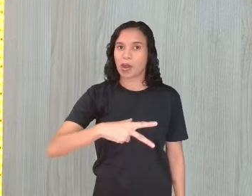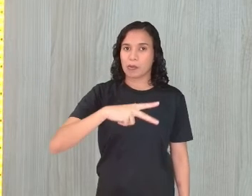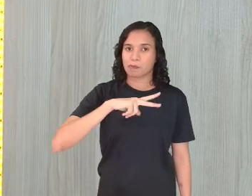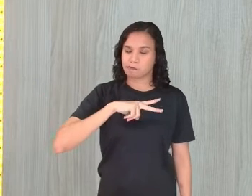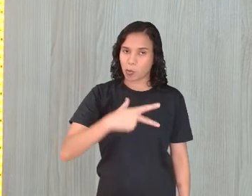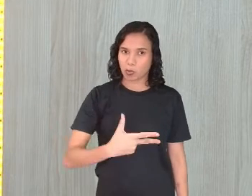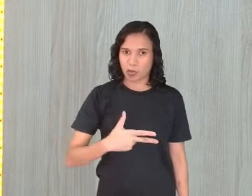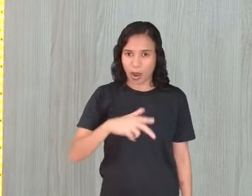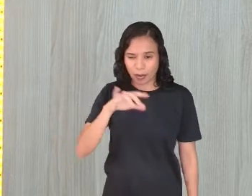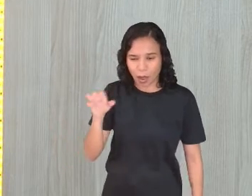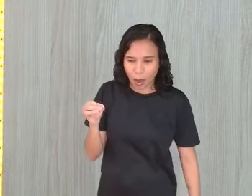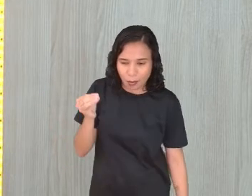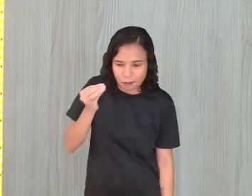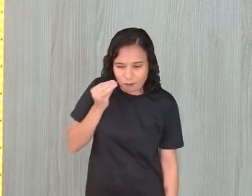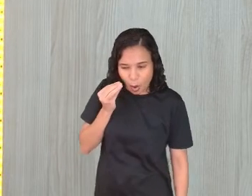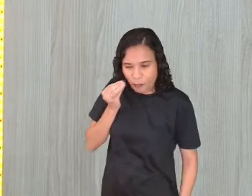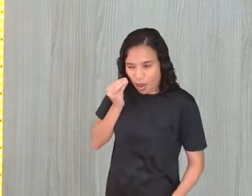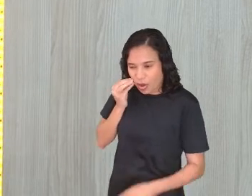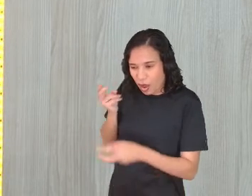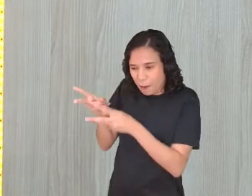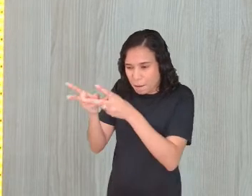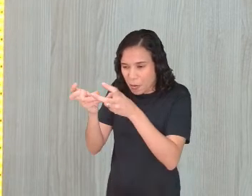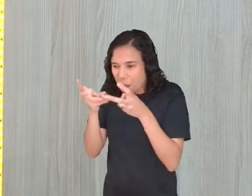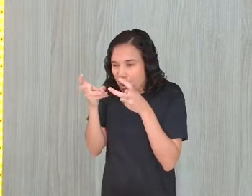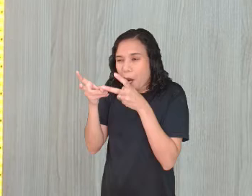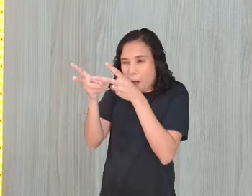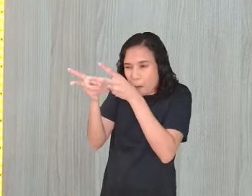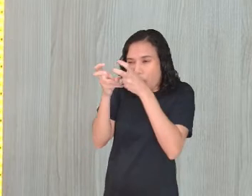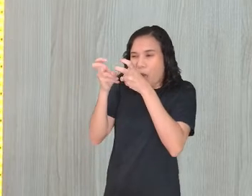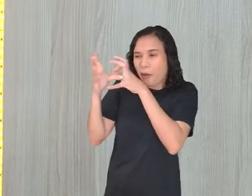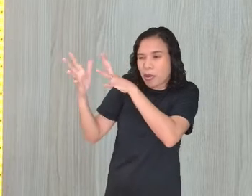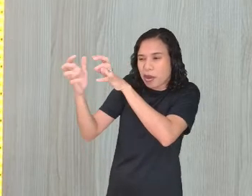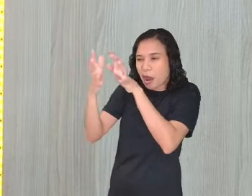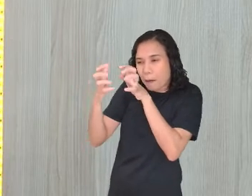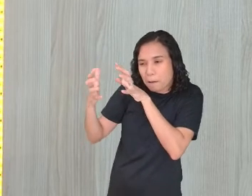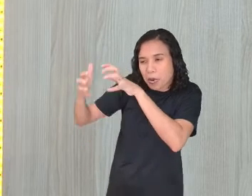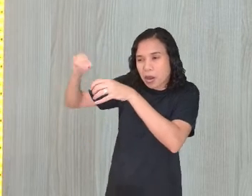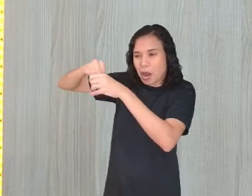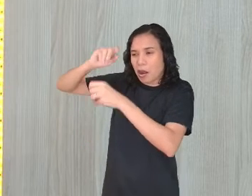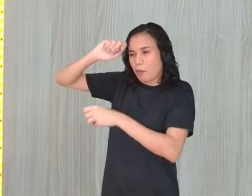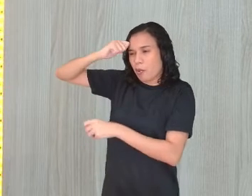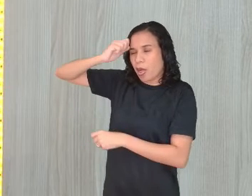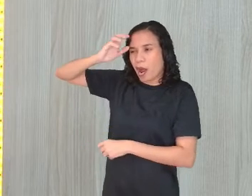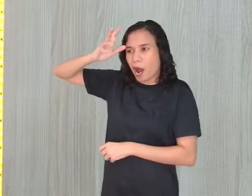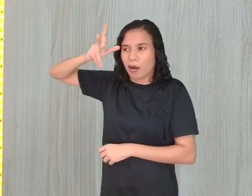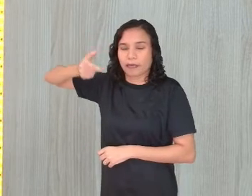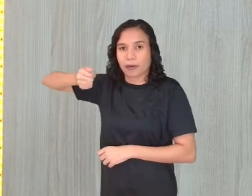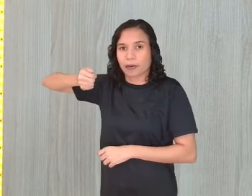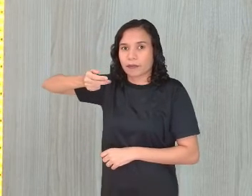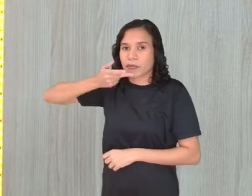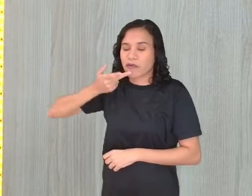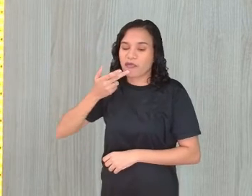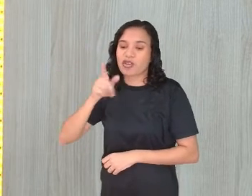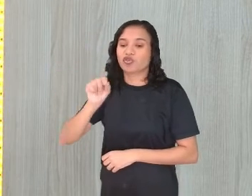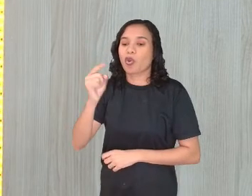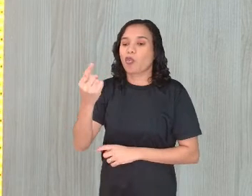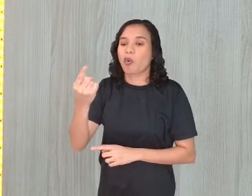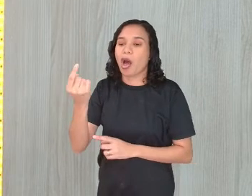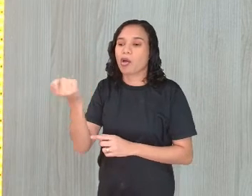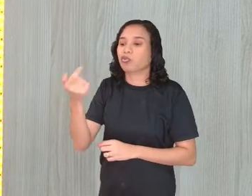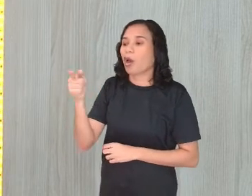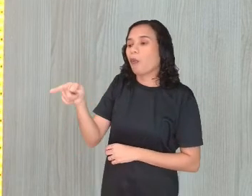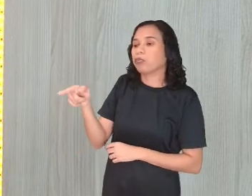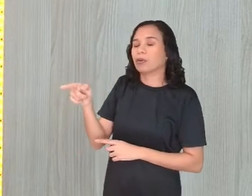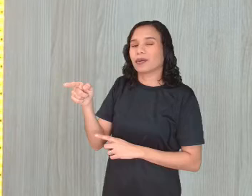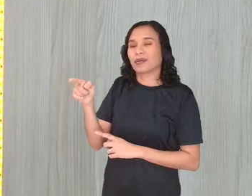eles se aproveitam dessa situação, da briga, né, entre essas etnias africanas, favorecem uma em detrimento de